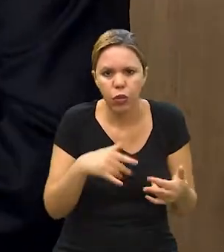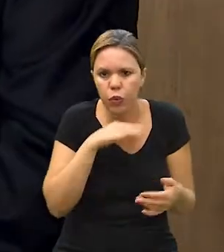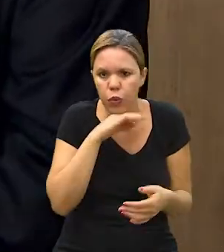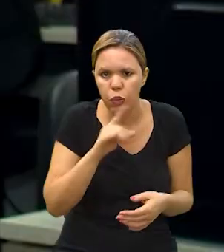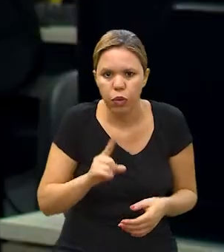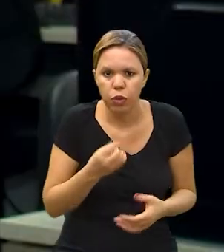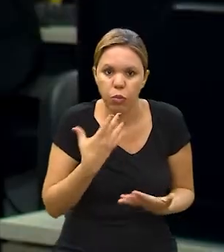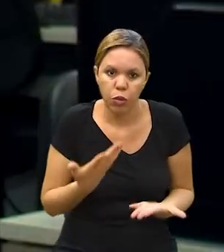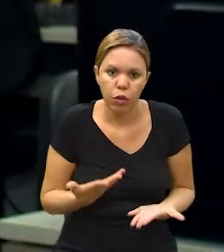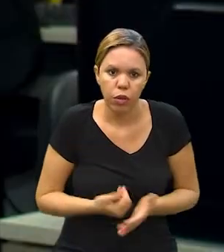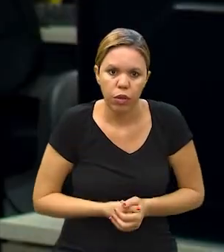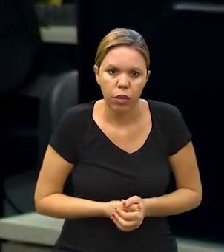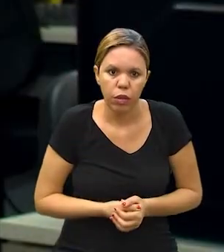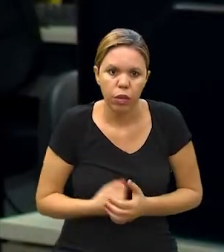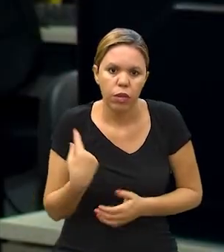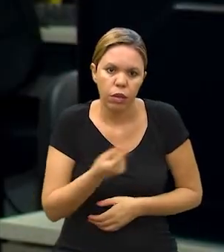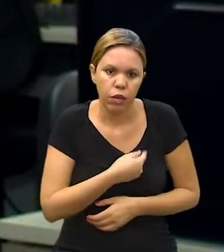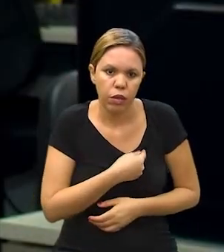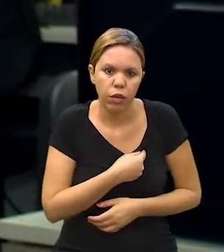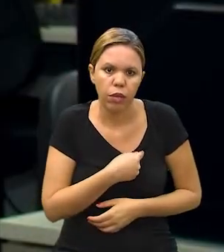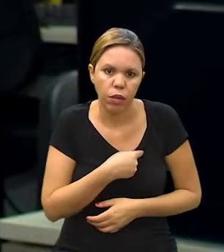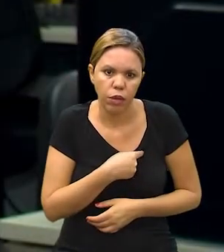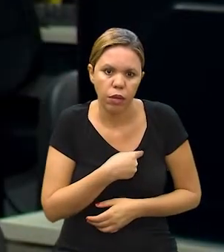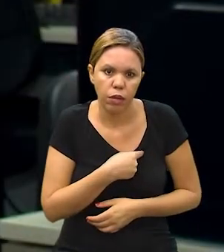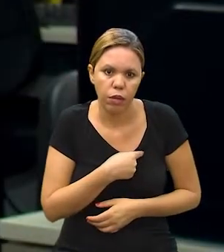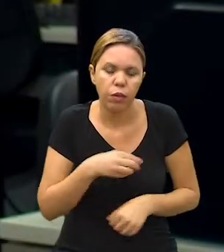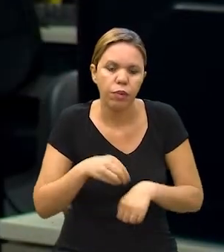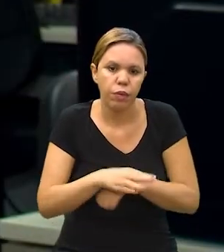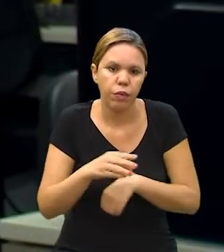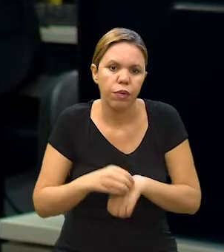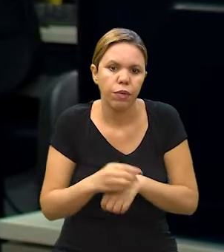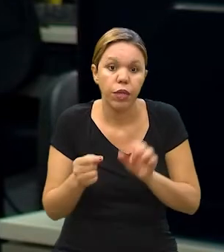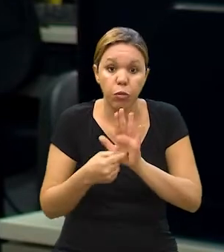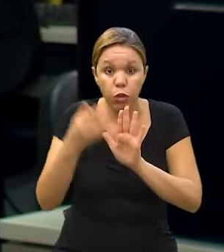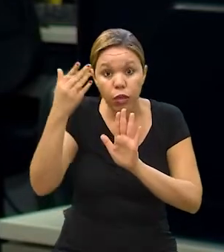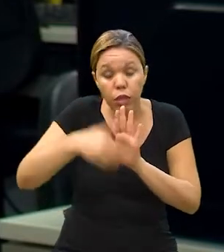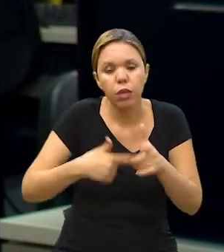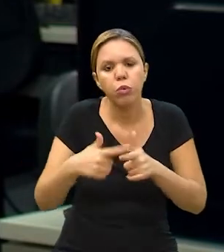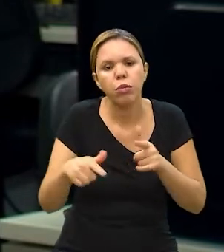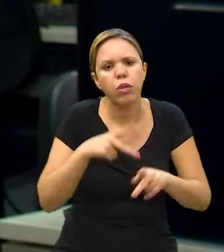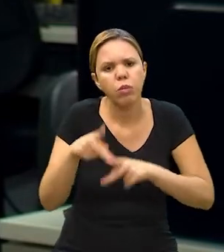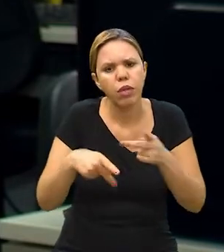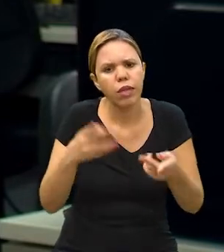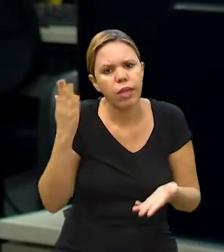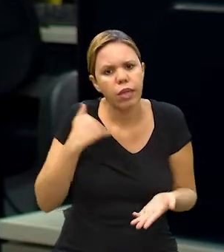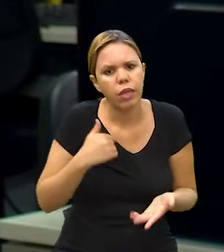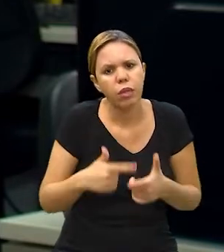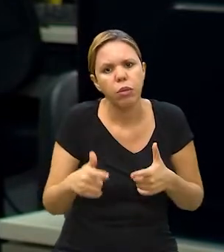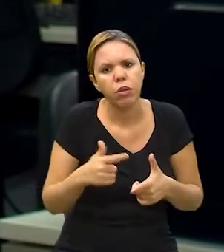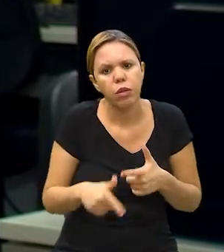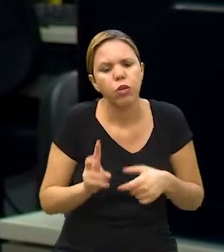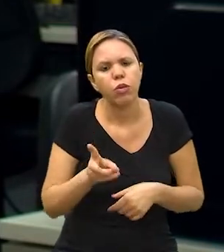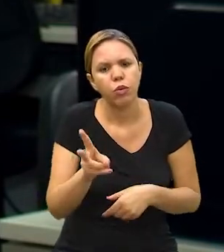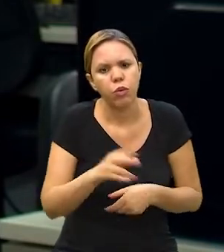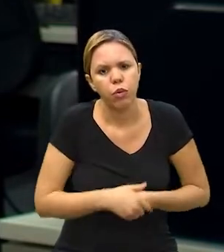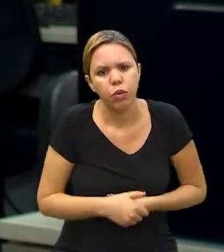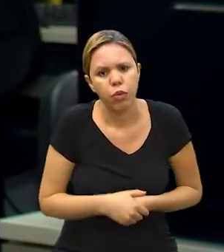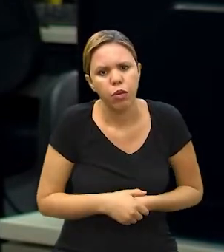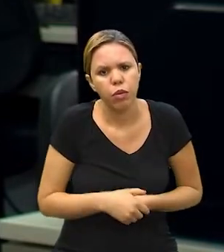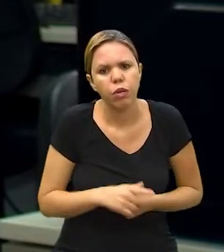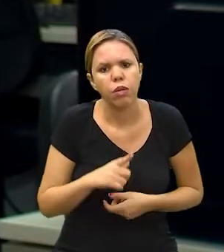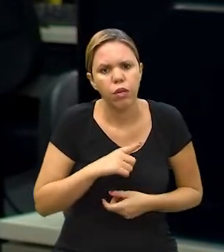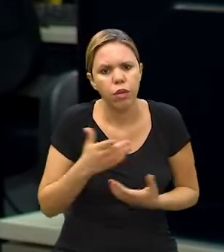divulga a coisa boa, né? Então cabe a nós trazermos à luz os problemas para que as pessoas saibam que, na verdade, os problemas continuam e que